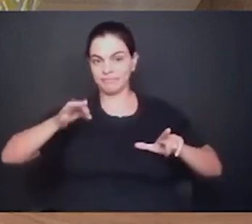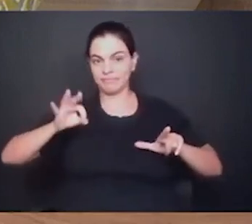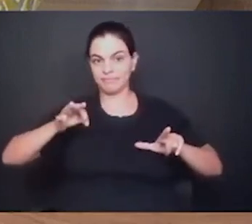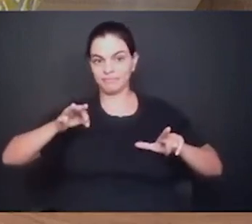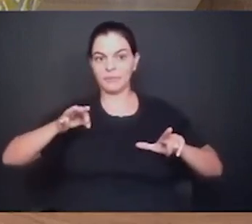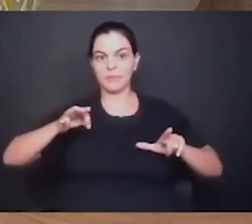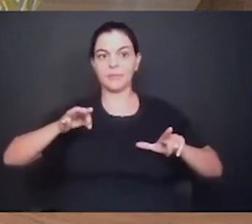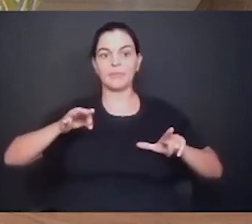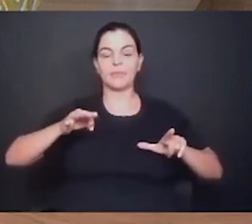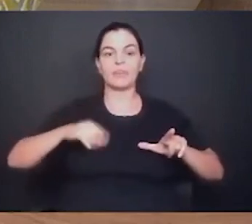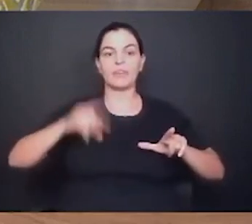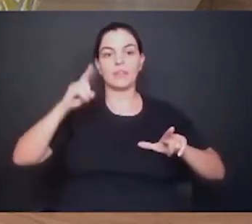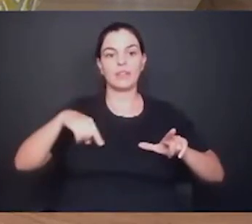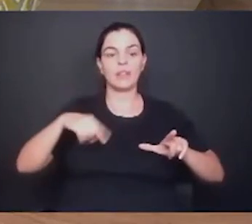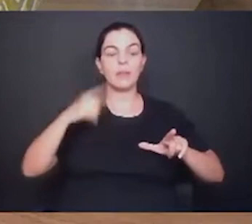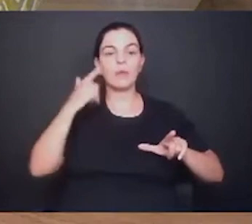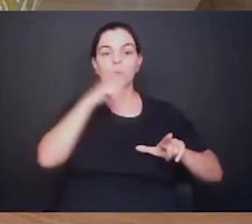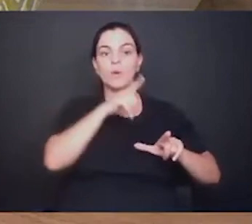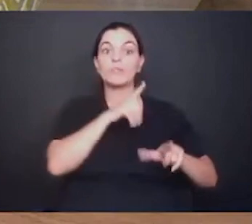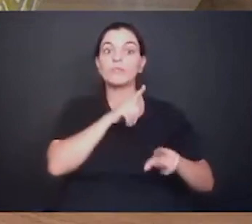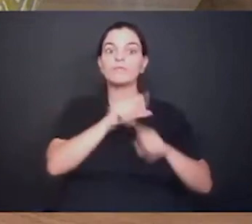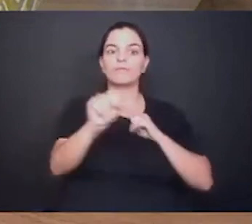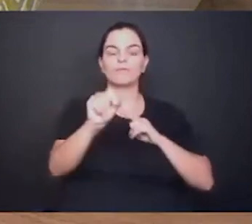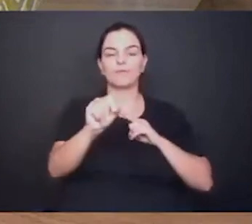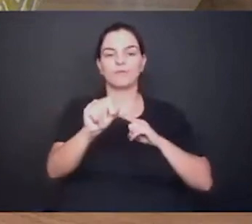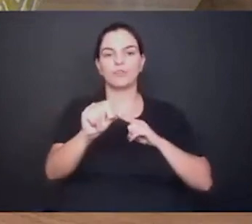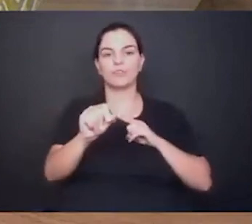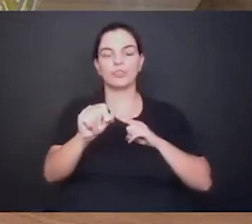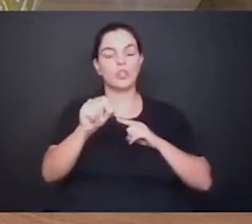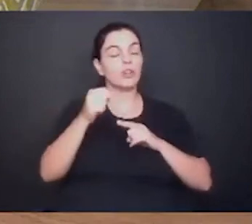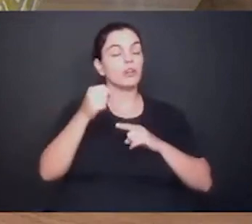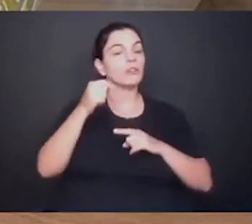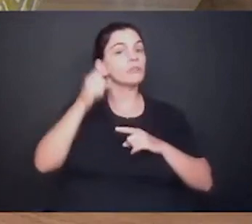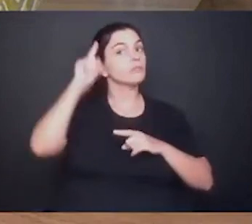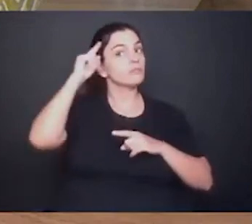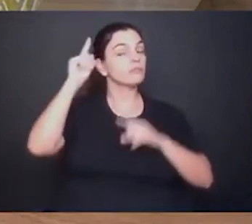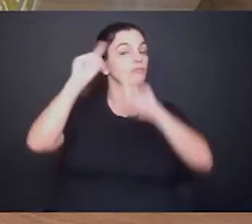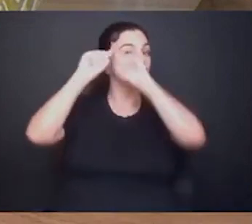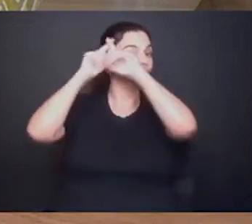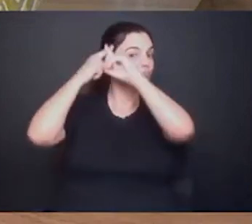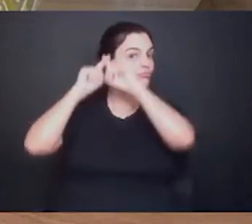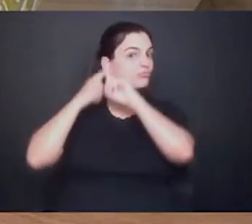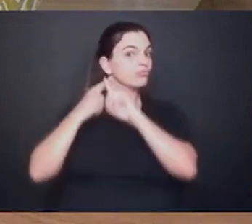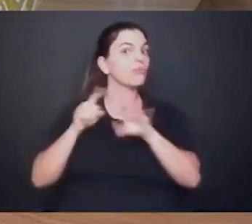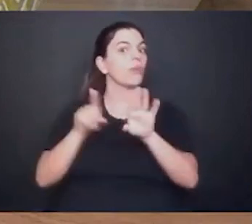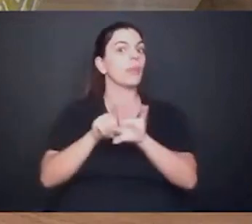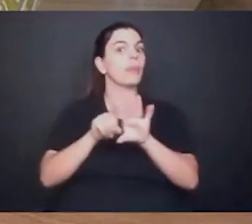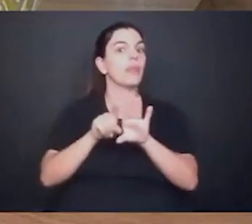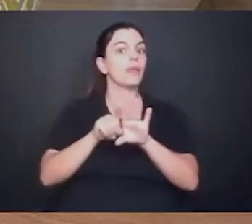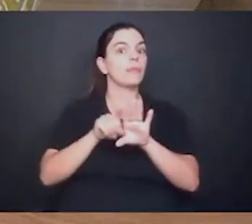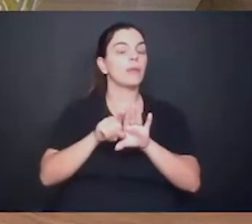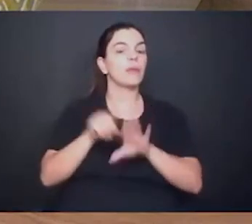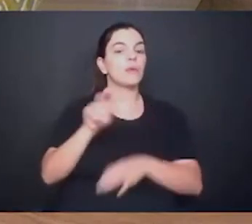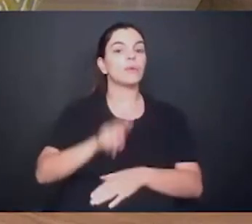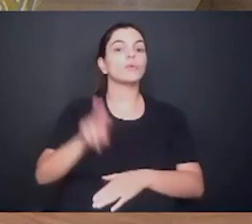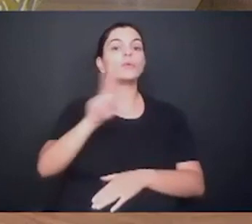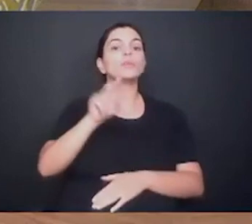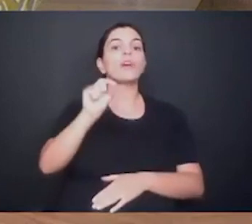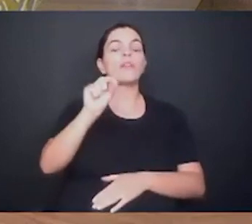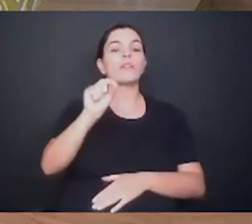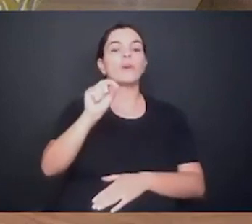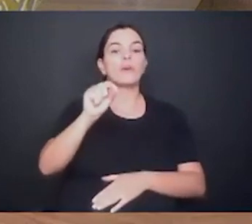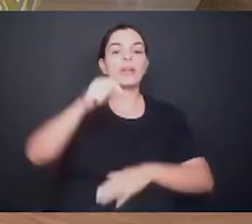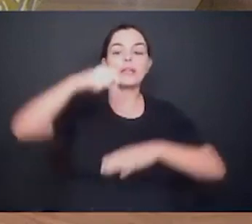da liberdade. E nesses penteados, não era só isso, as mulheres também guardavam sementes para serem levadas e plantadas nos